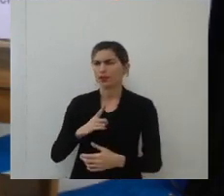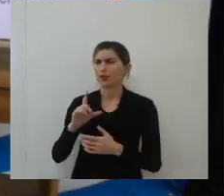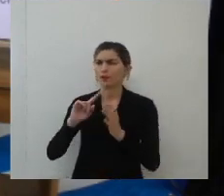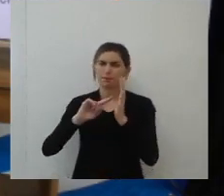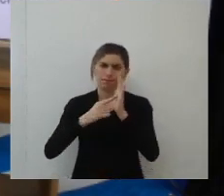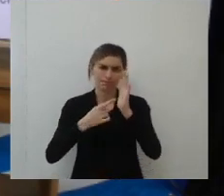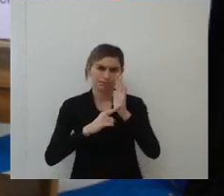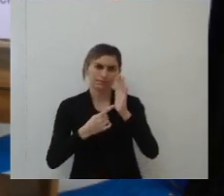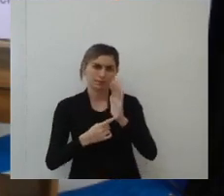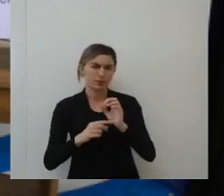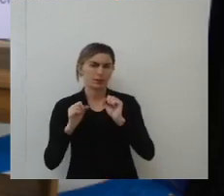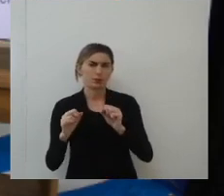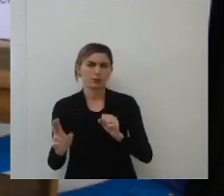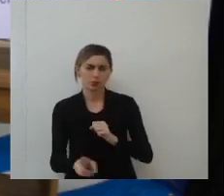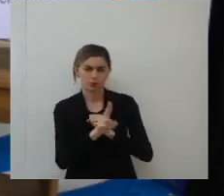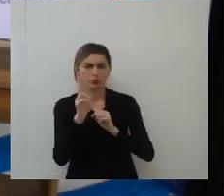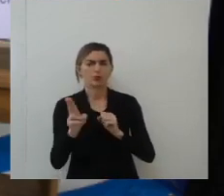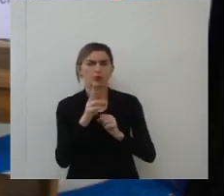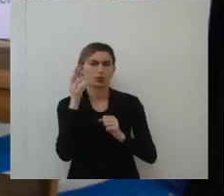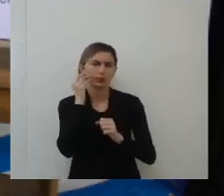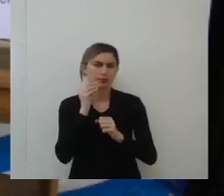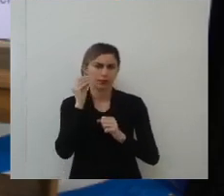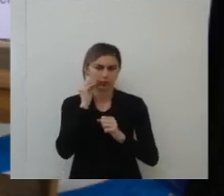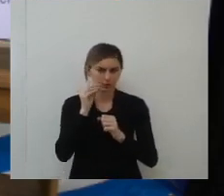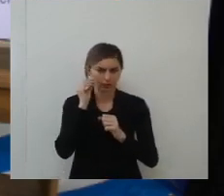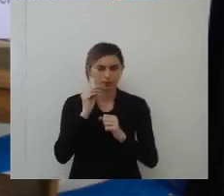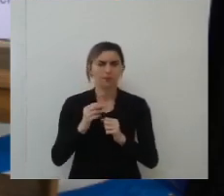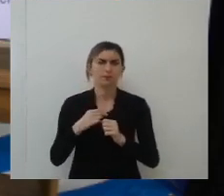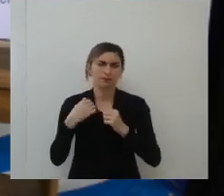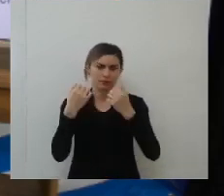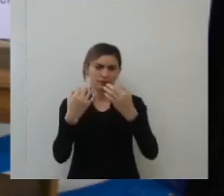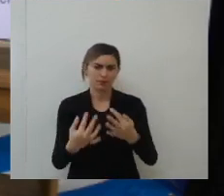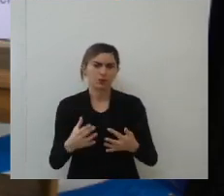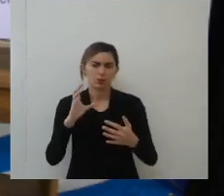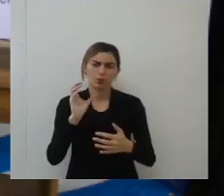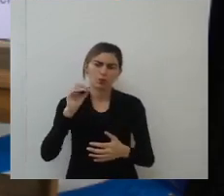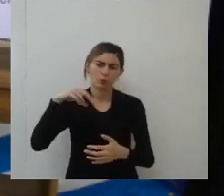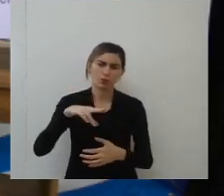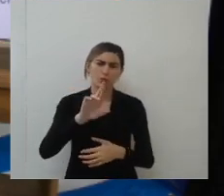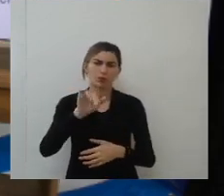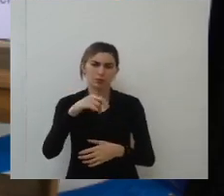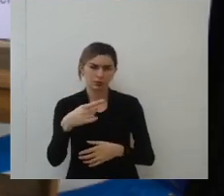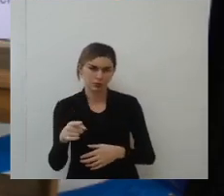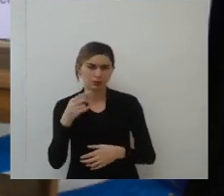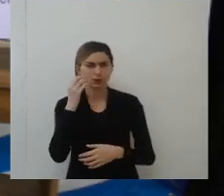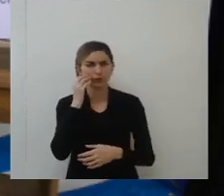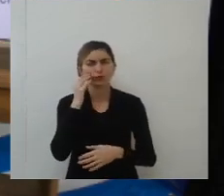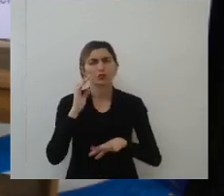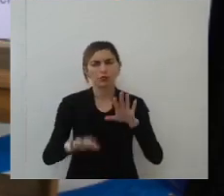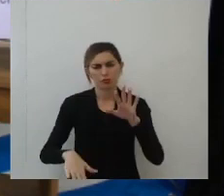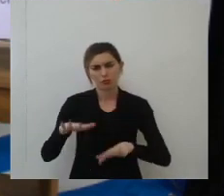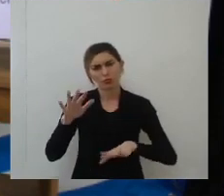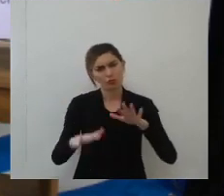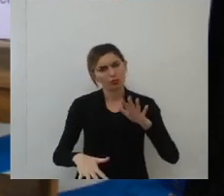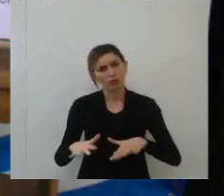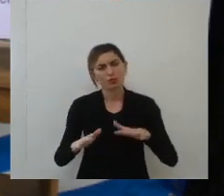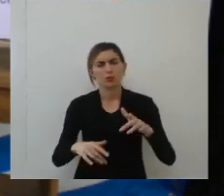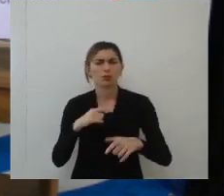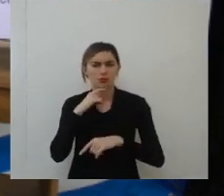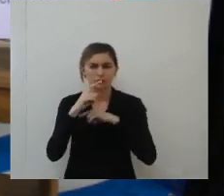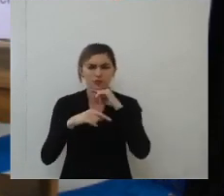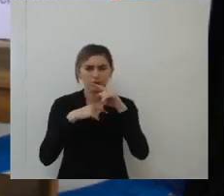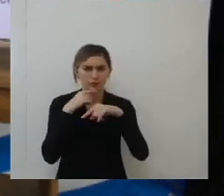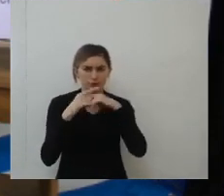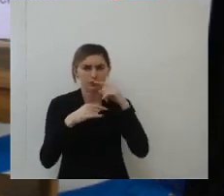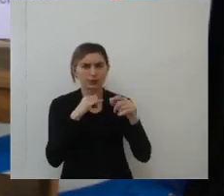critérios que podem ser utilizados para tentar justificar a conurbação dessas cidades. Geralmente, eles, quando não conseguem